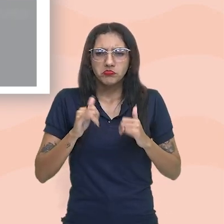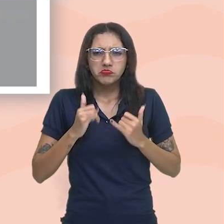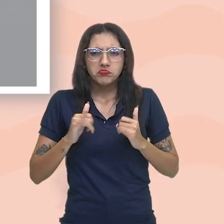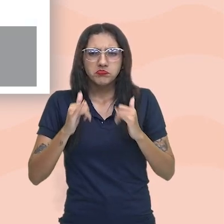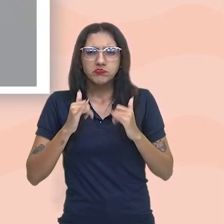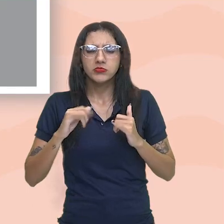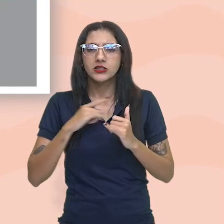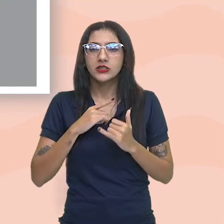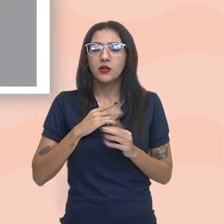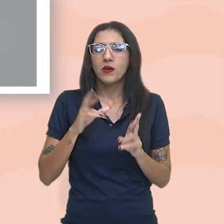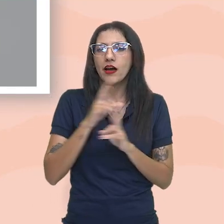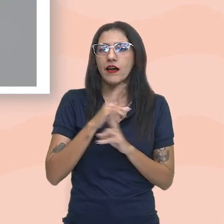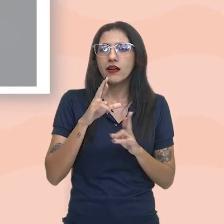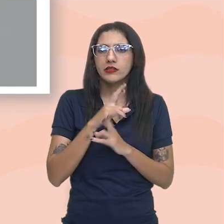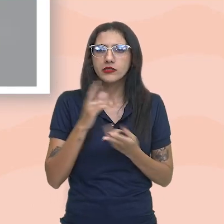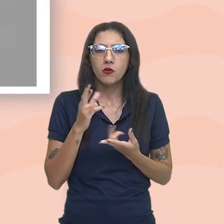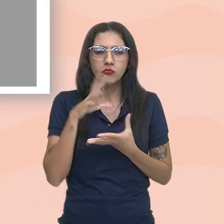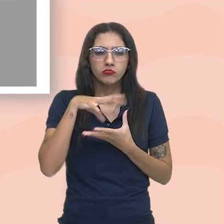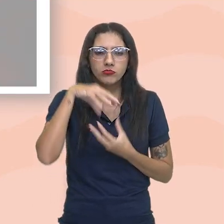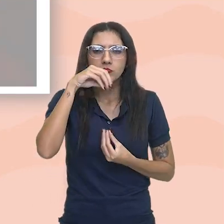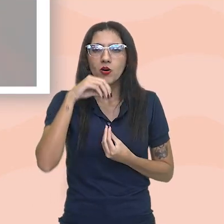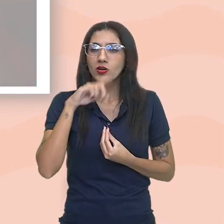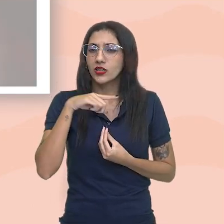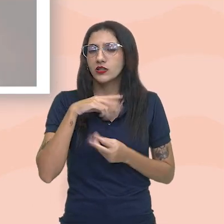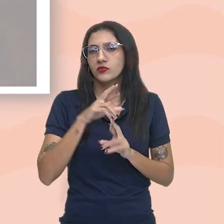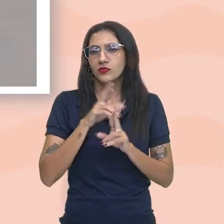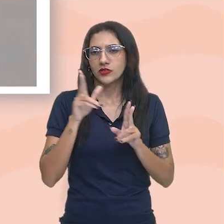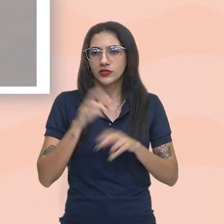envolvimento cosmológico que é diferente.